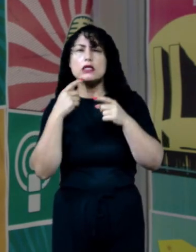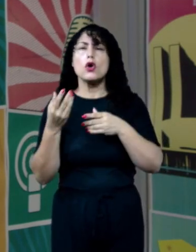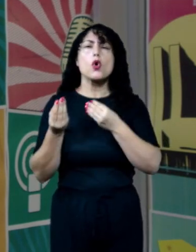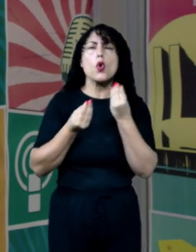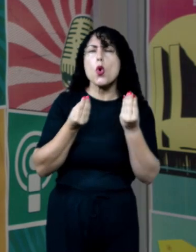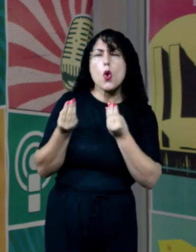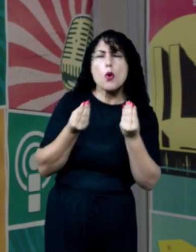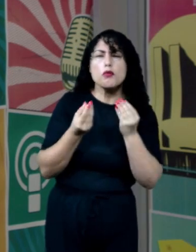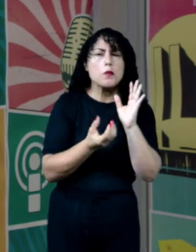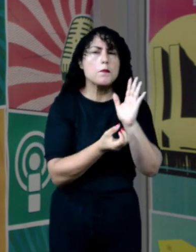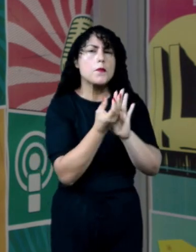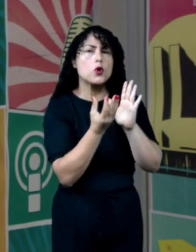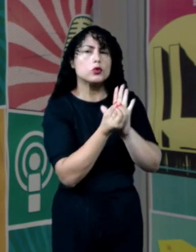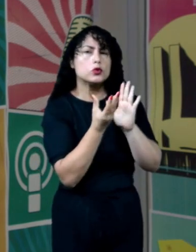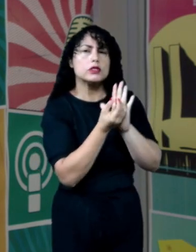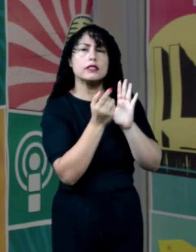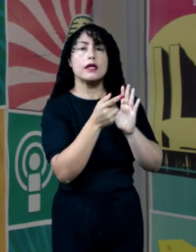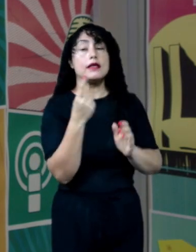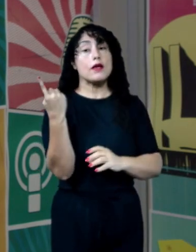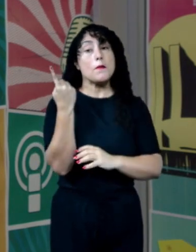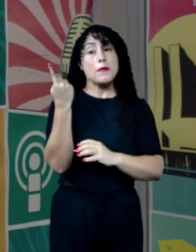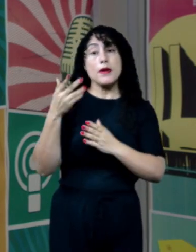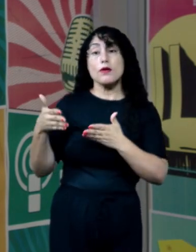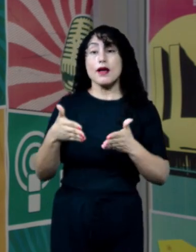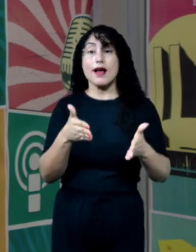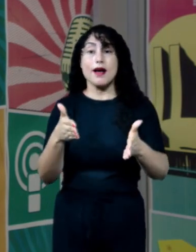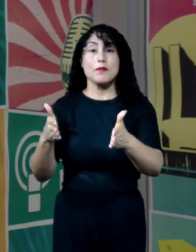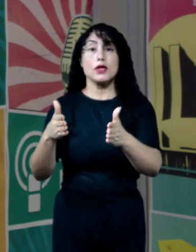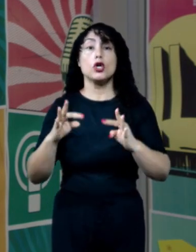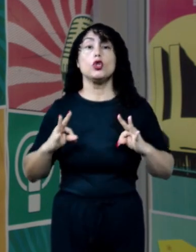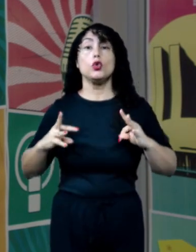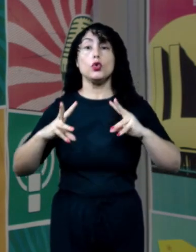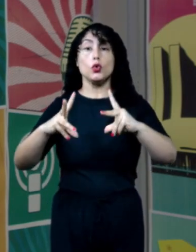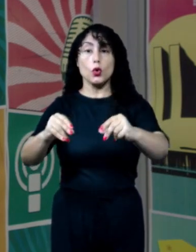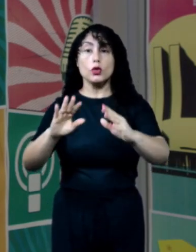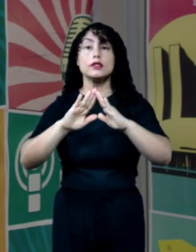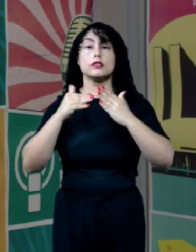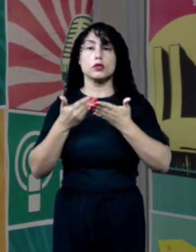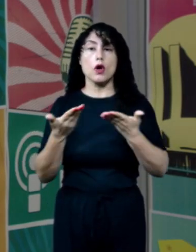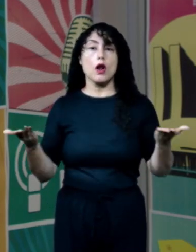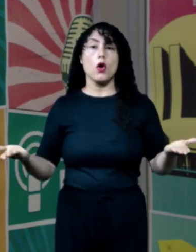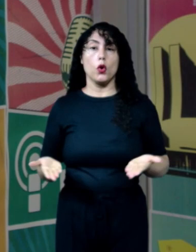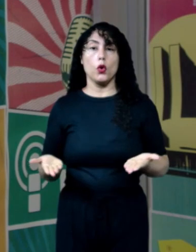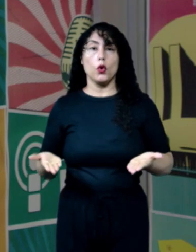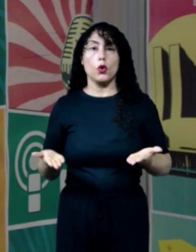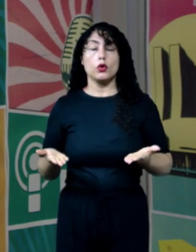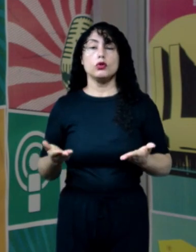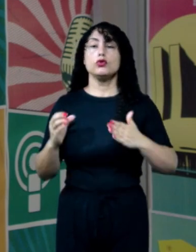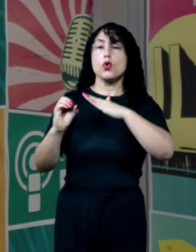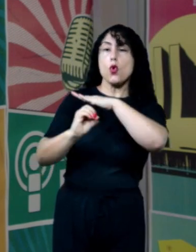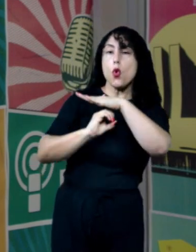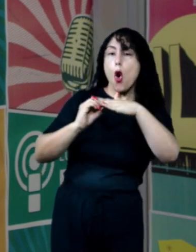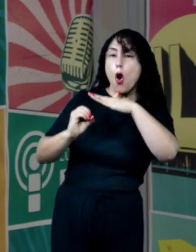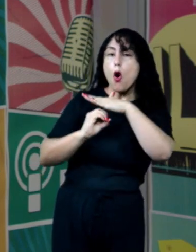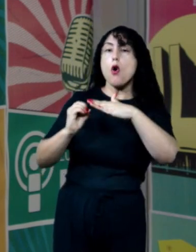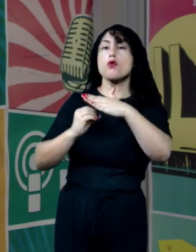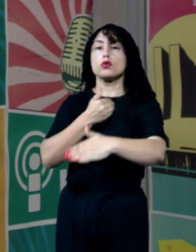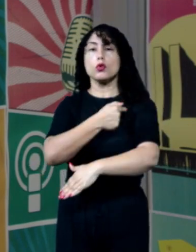produzido. Eu acho que esse é o primeiro caminho. Inclusive, todas as escolas hoje, os órgãos